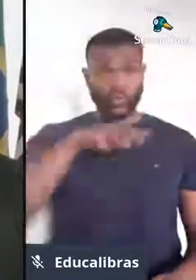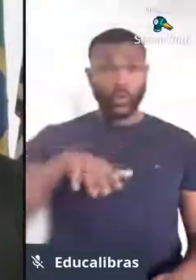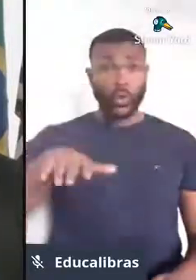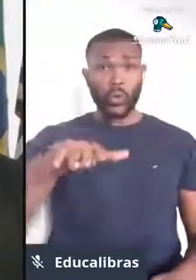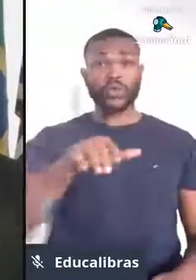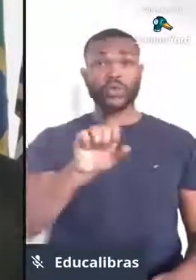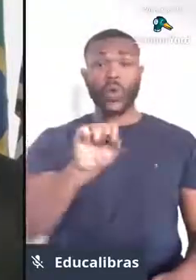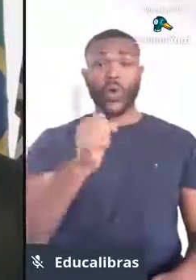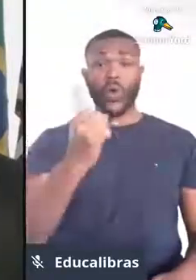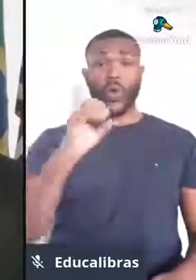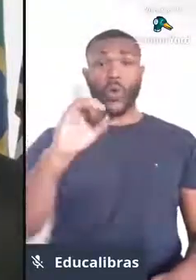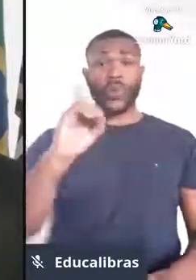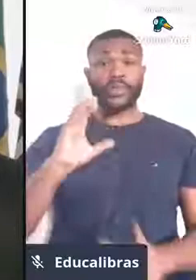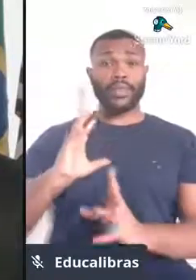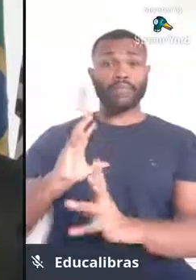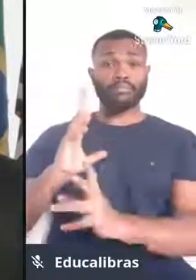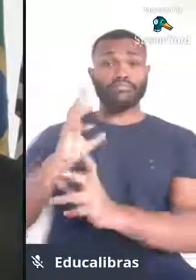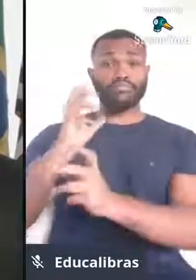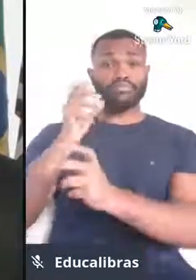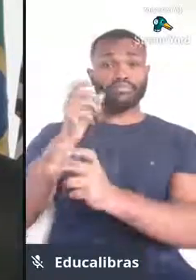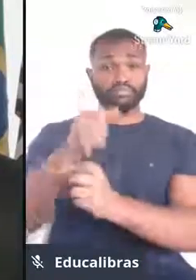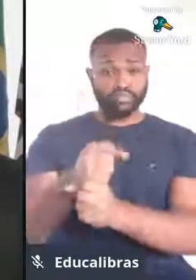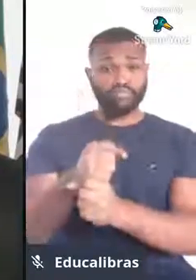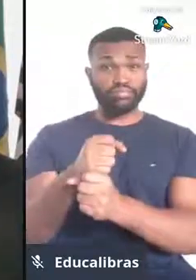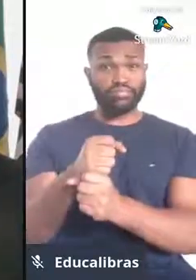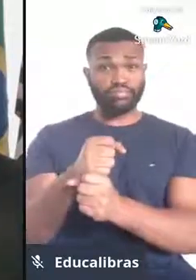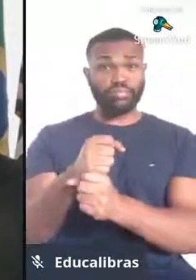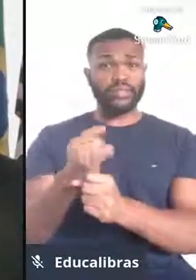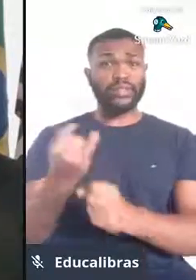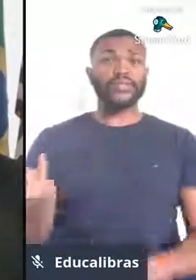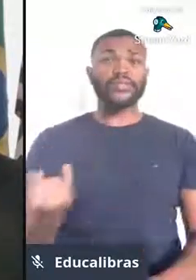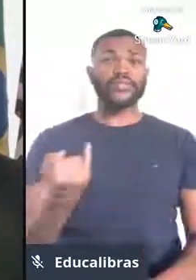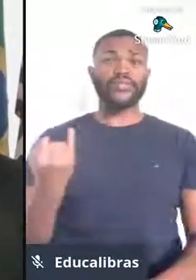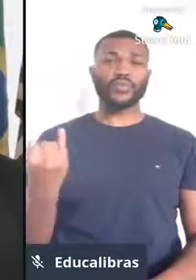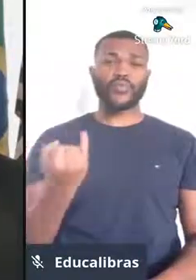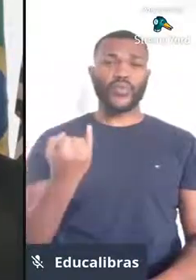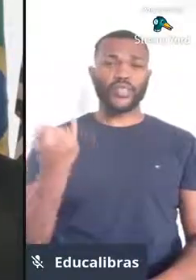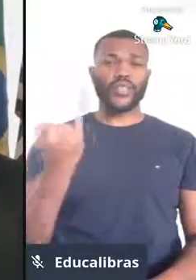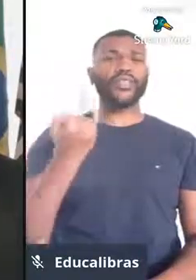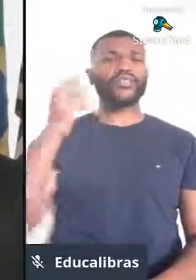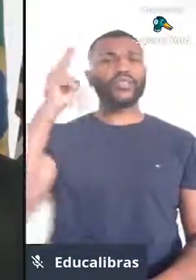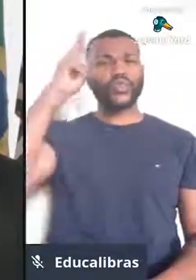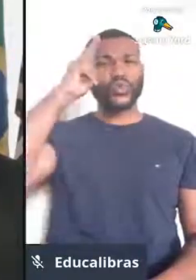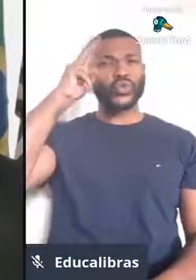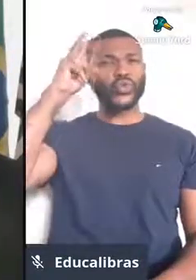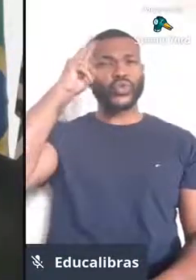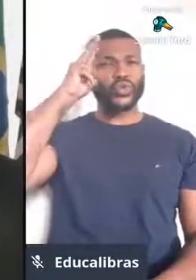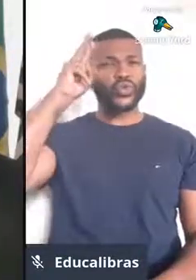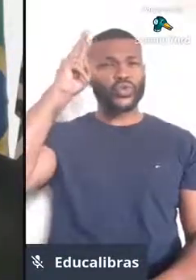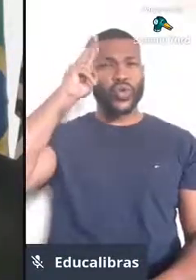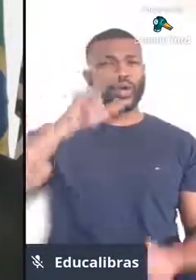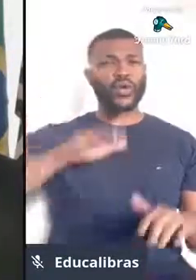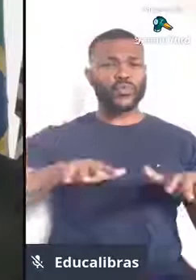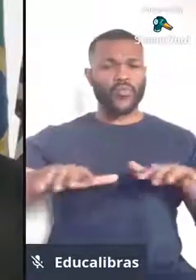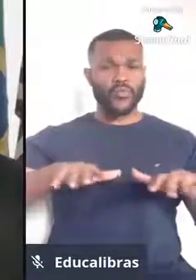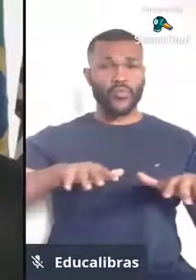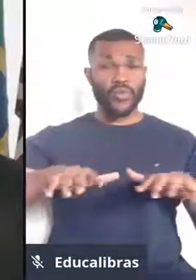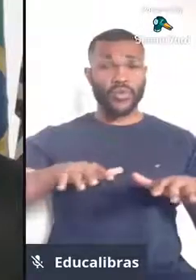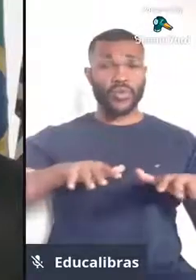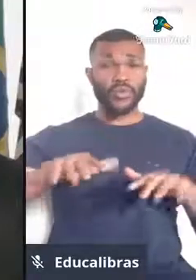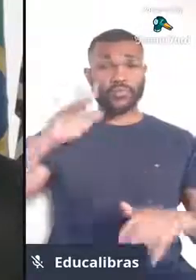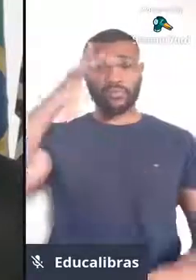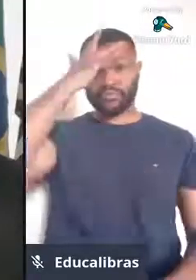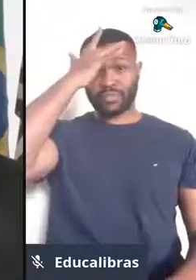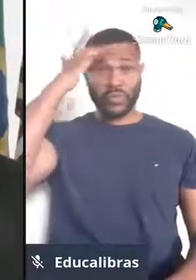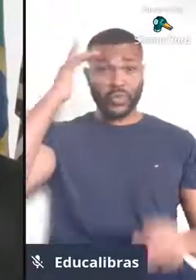80 pessoas, Luiz, que foram importantes na história do movimento da pessoa com deficiência em